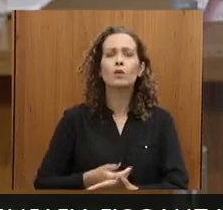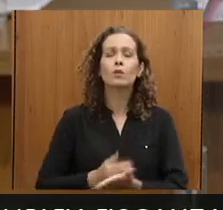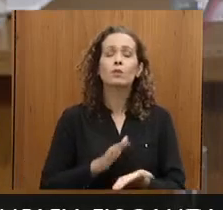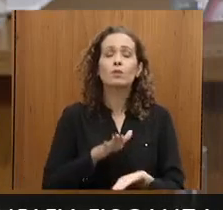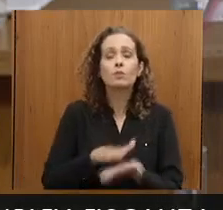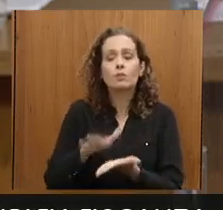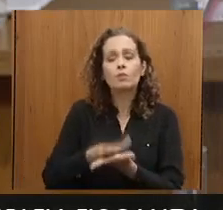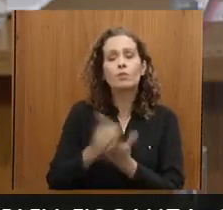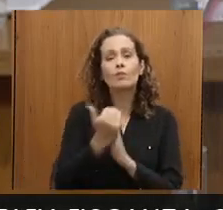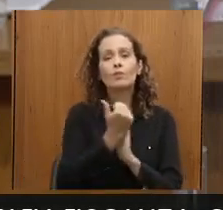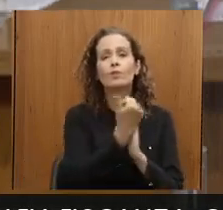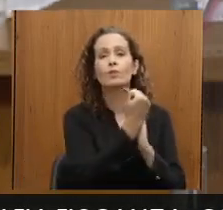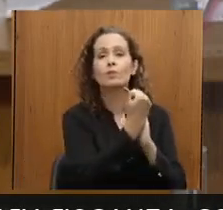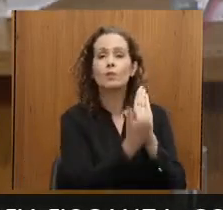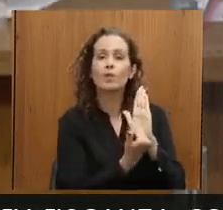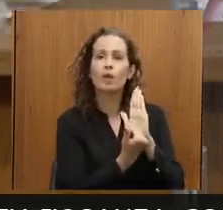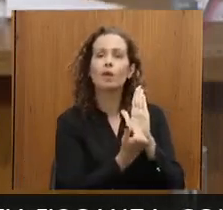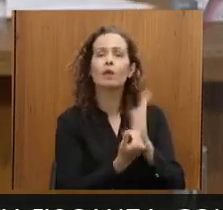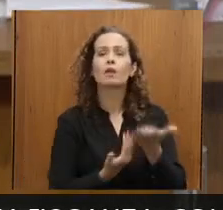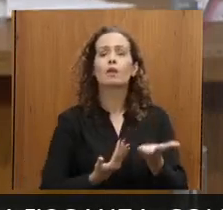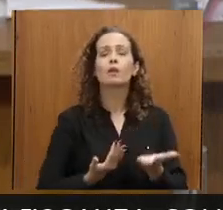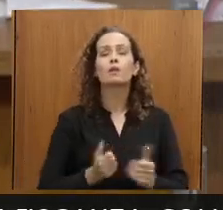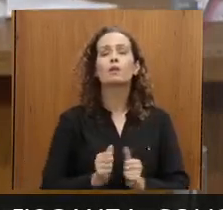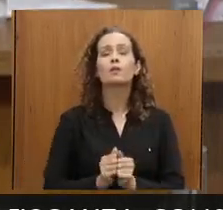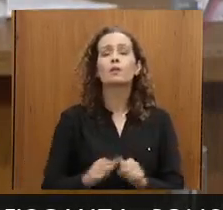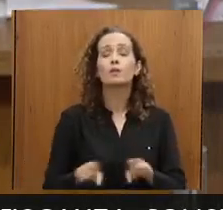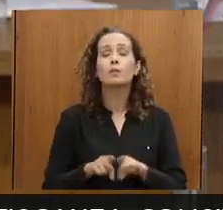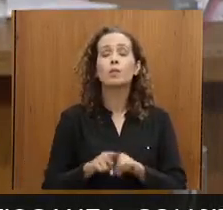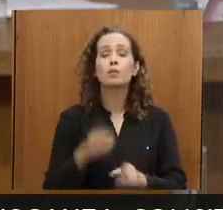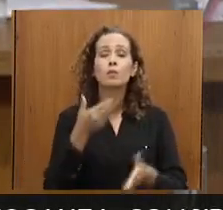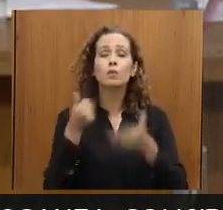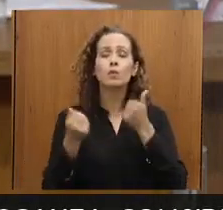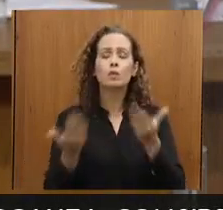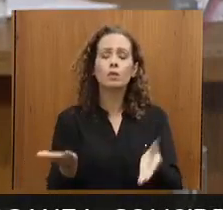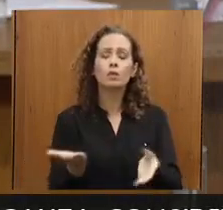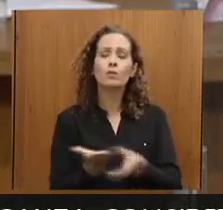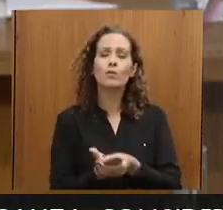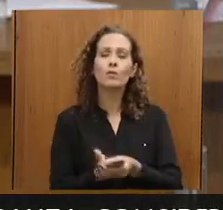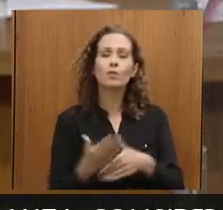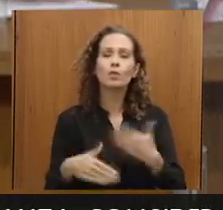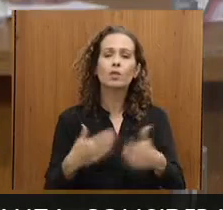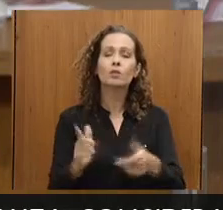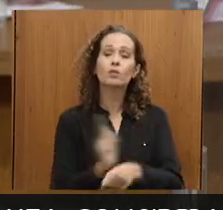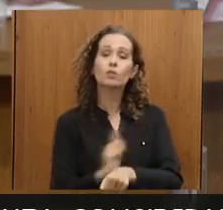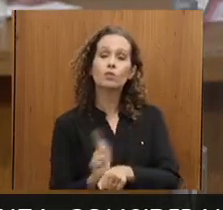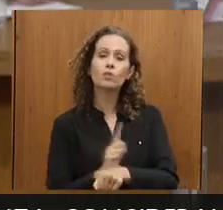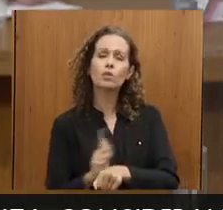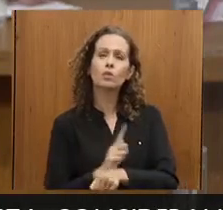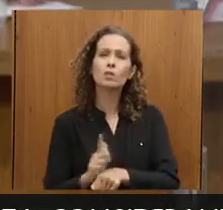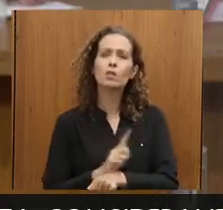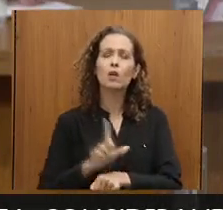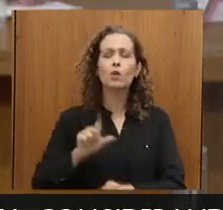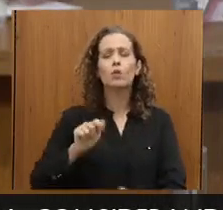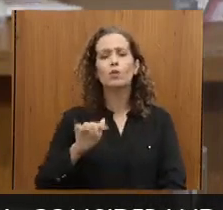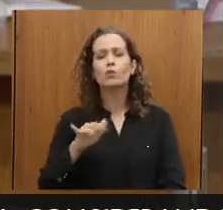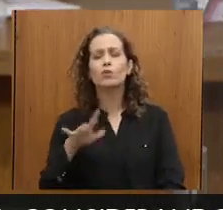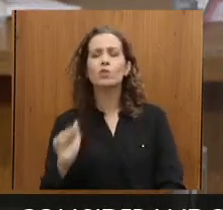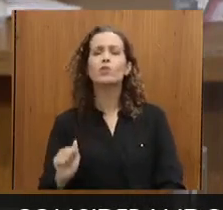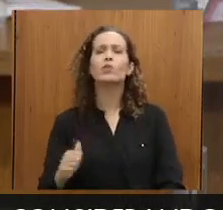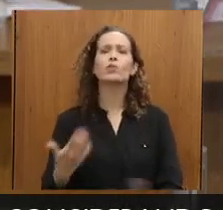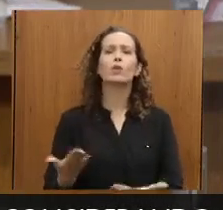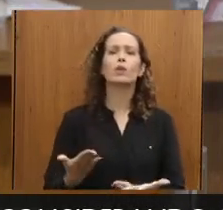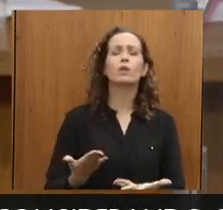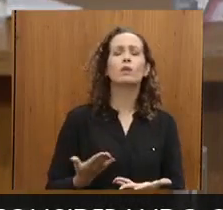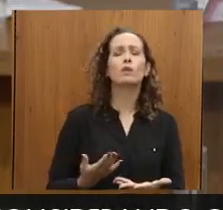das compras públicas, com a melhoria dos nossos processos de gestão logística, de frota, de imóveis,